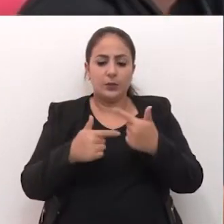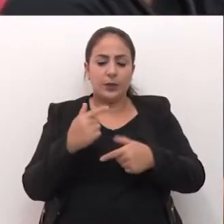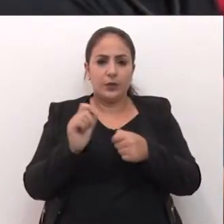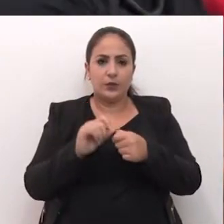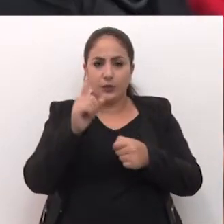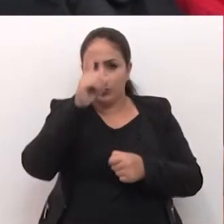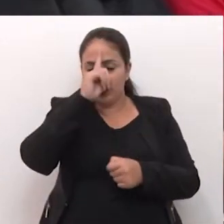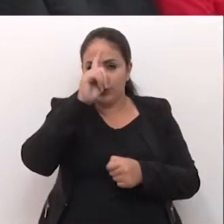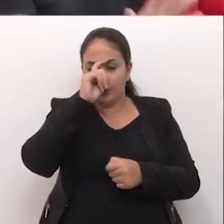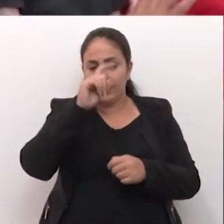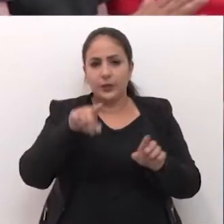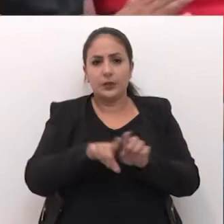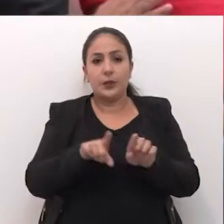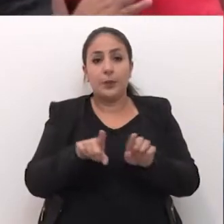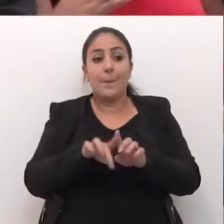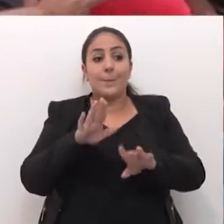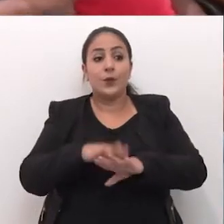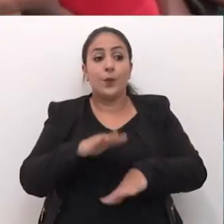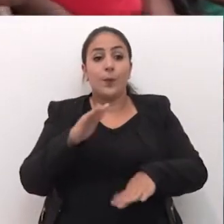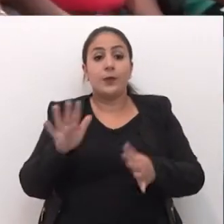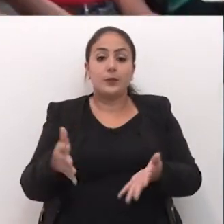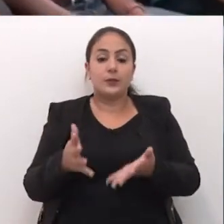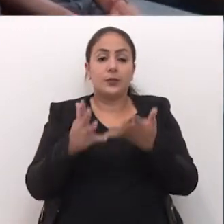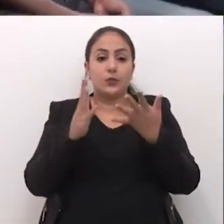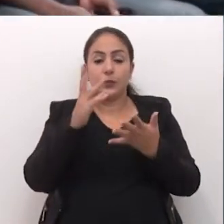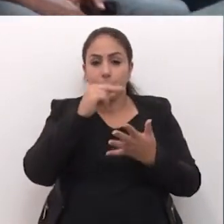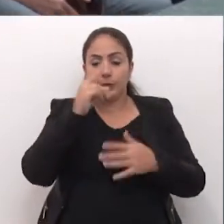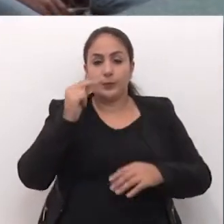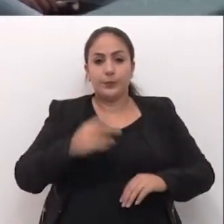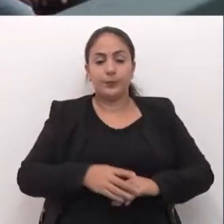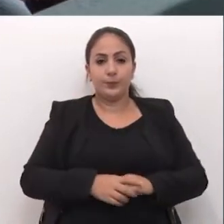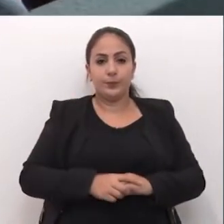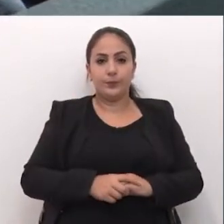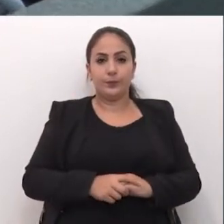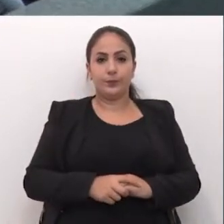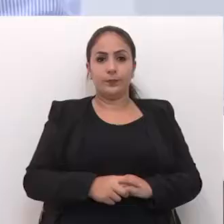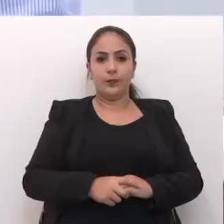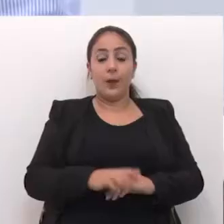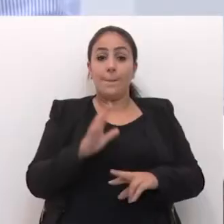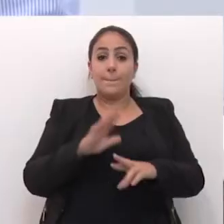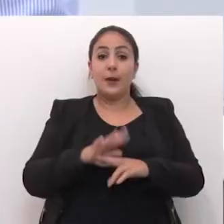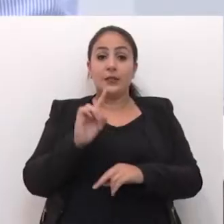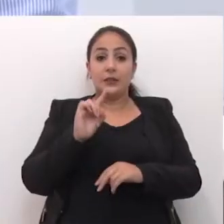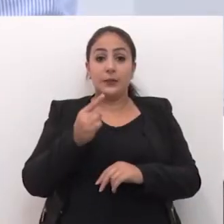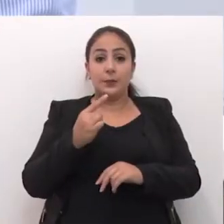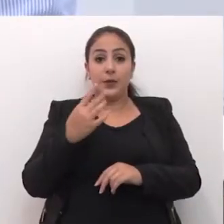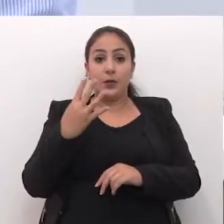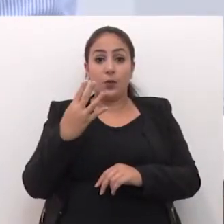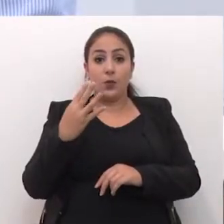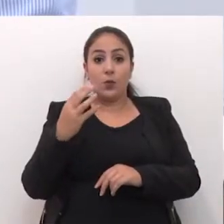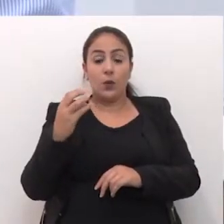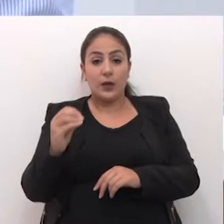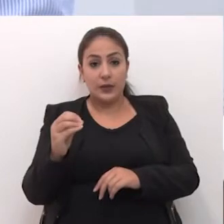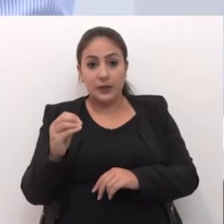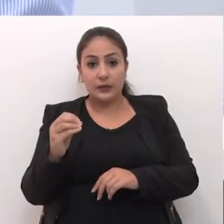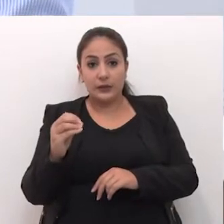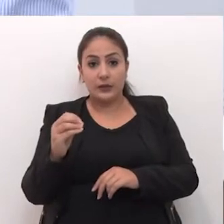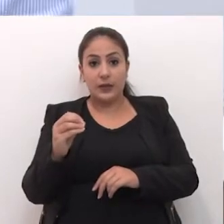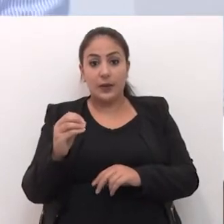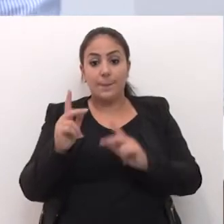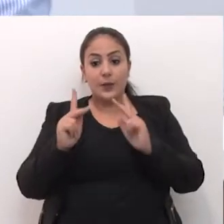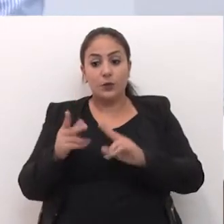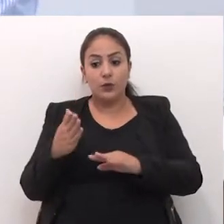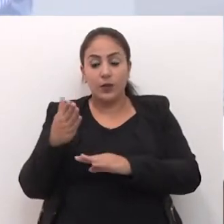serviço prestado pelo hospital e cobrou mais incentivo do poder público. São mais de 1.040 internações